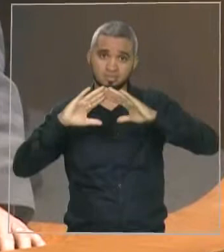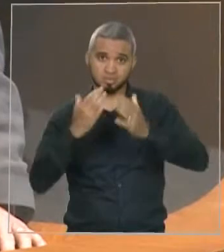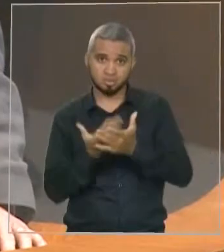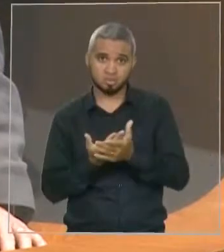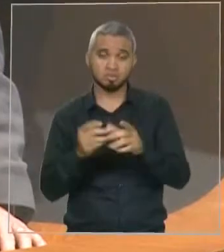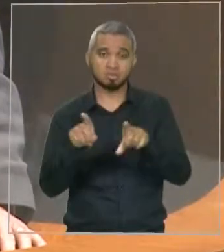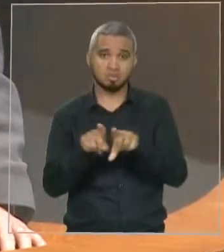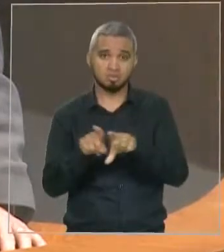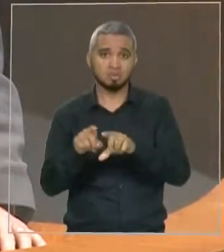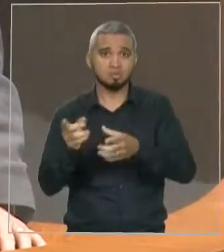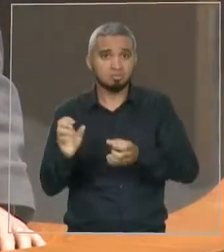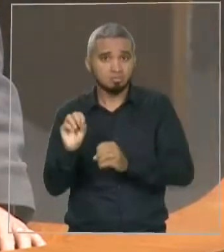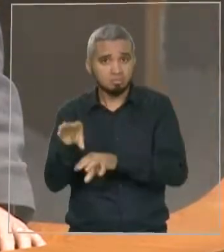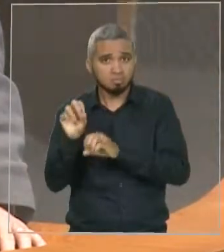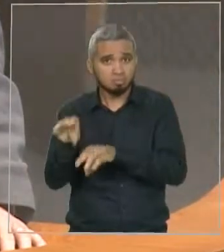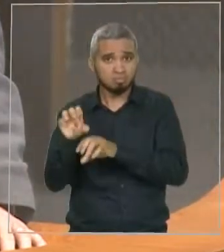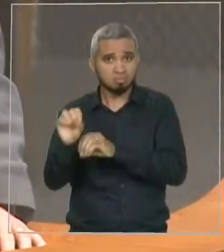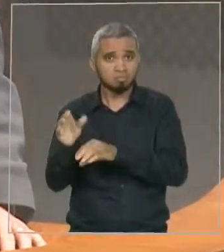com diploma, mas também